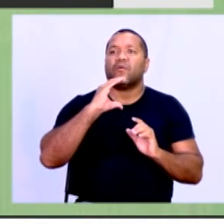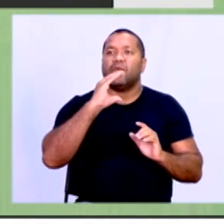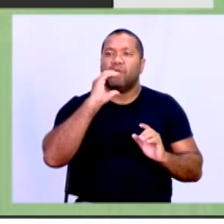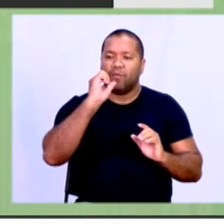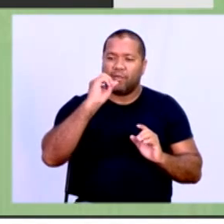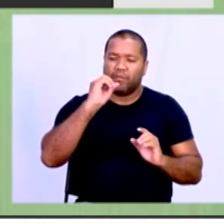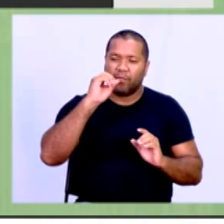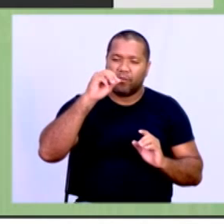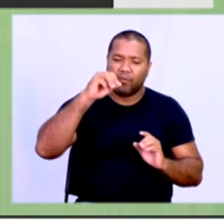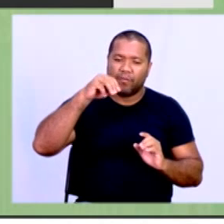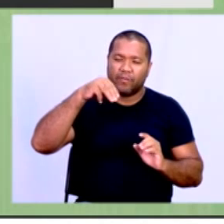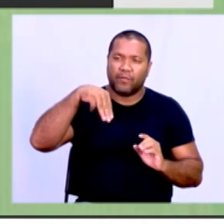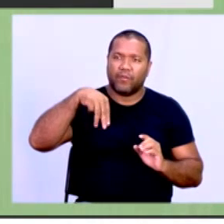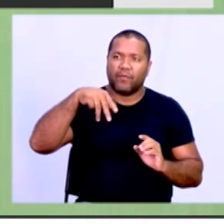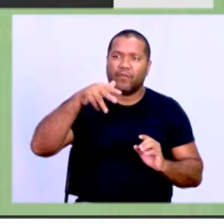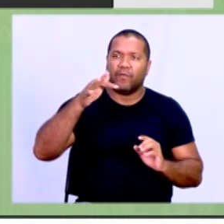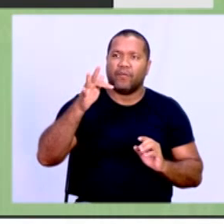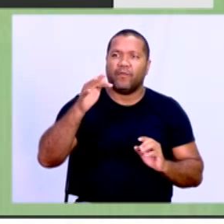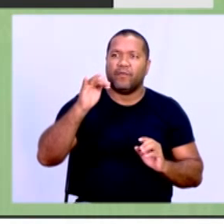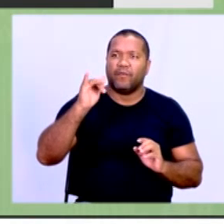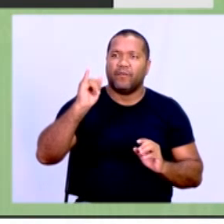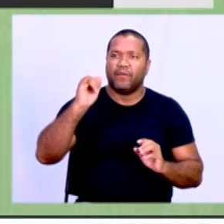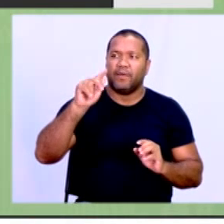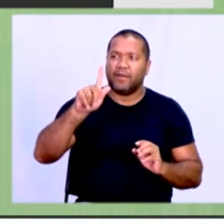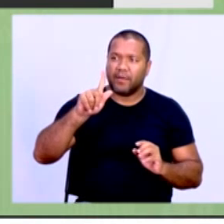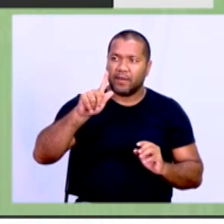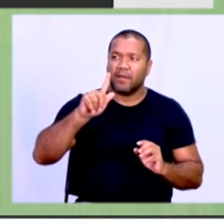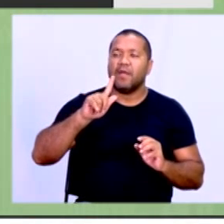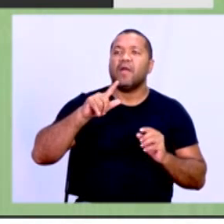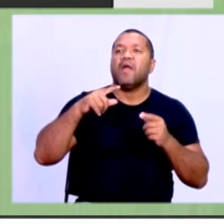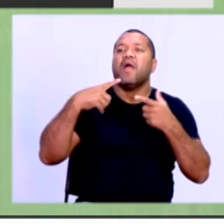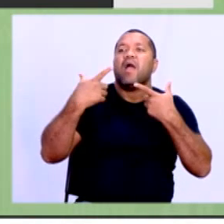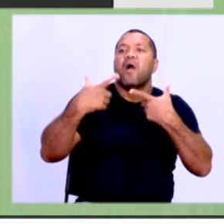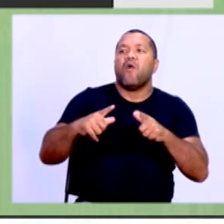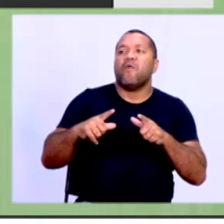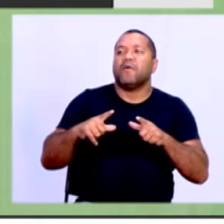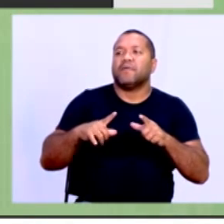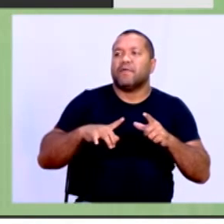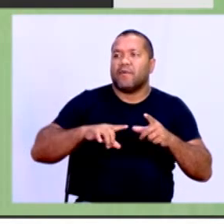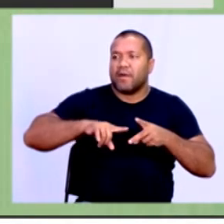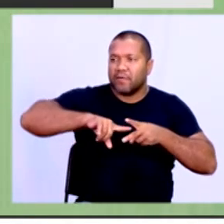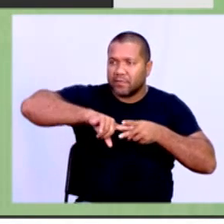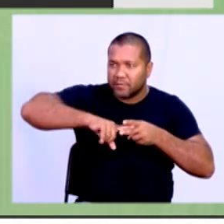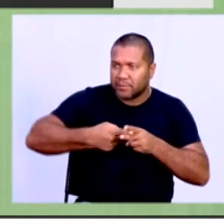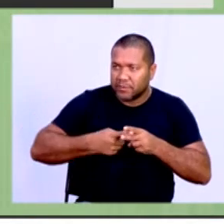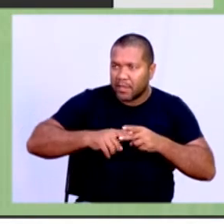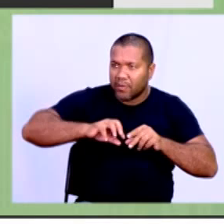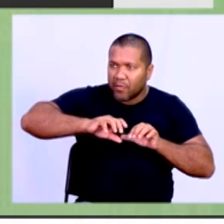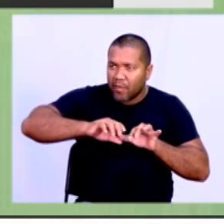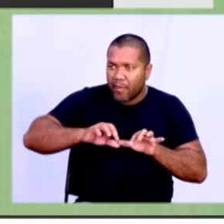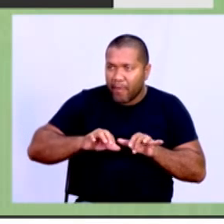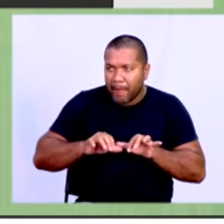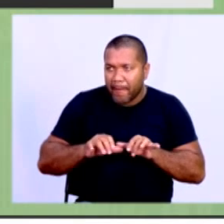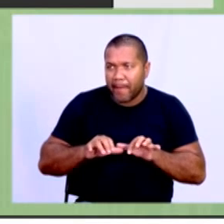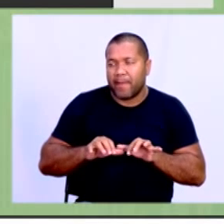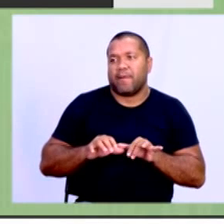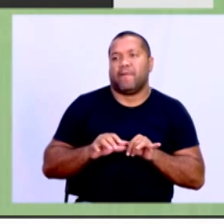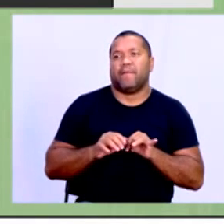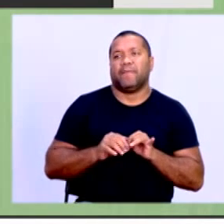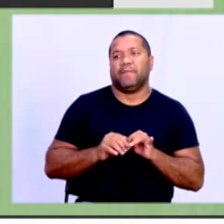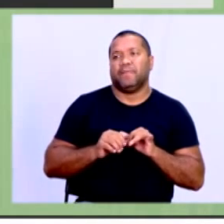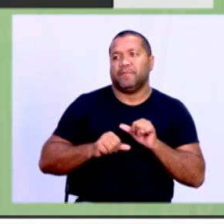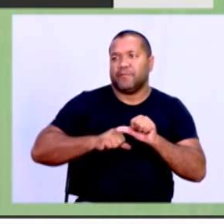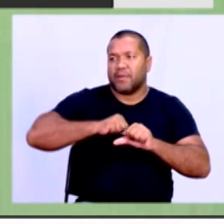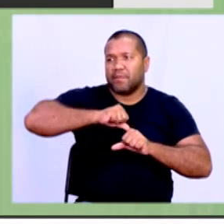as configurações. Por exemplo, a pasta config aqui é onde eu vou fazer